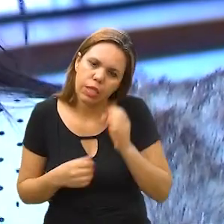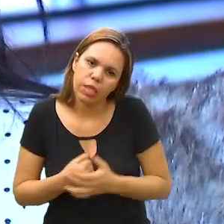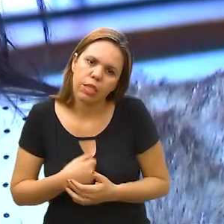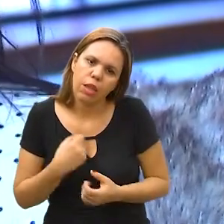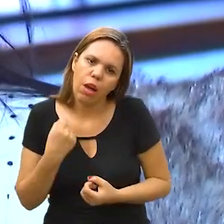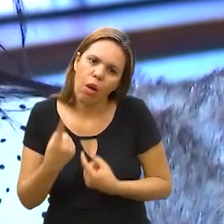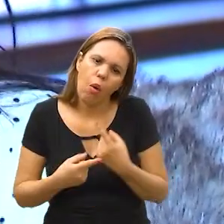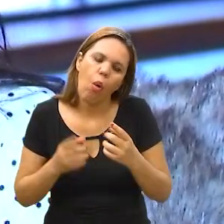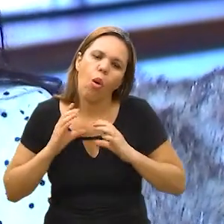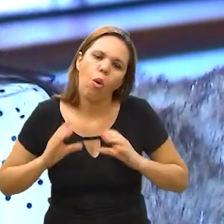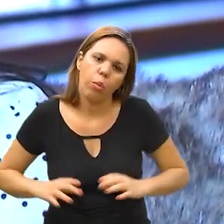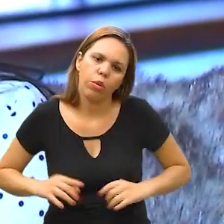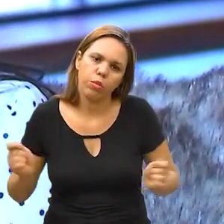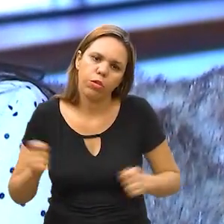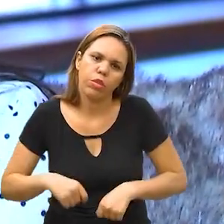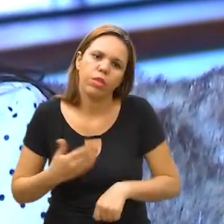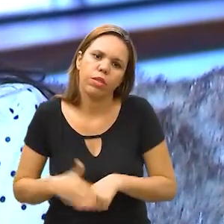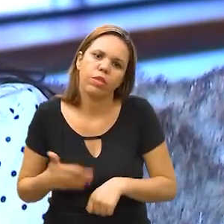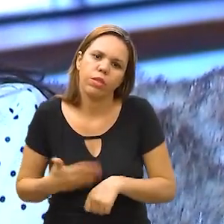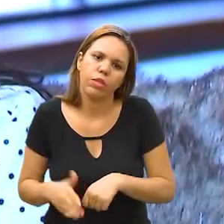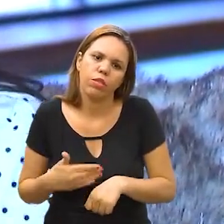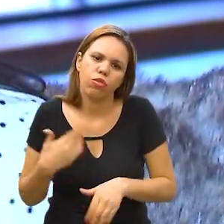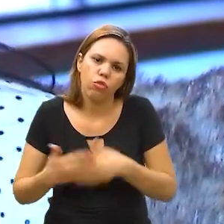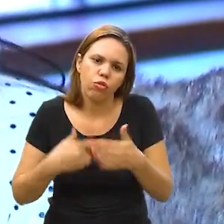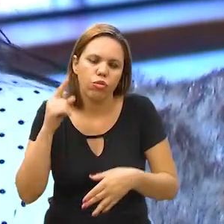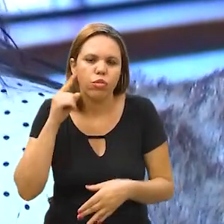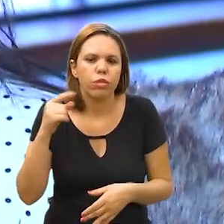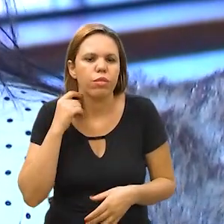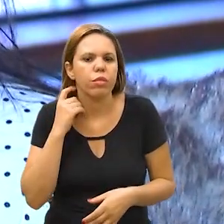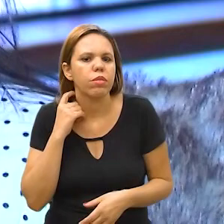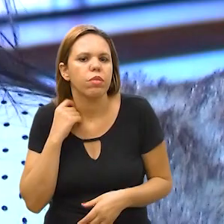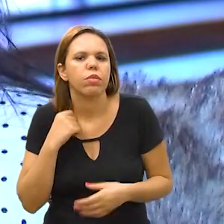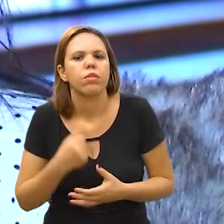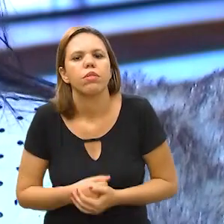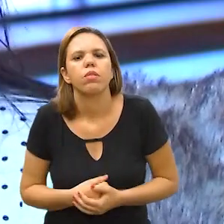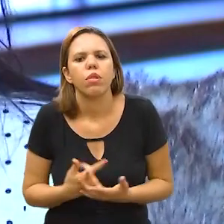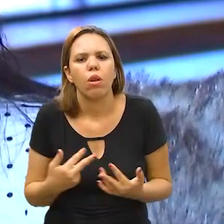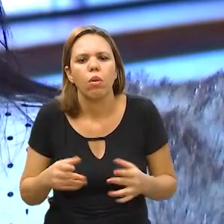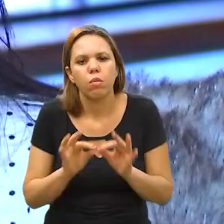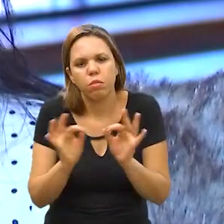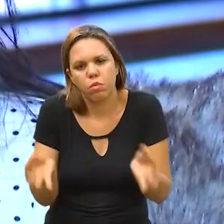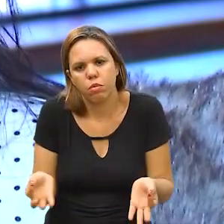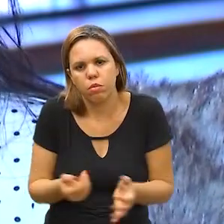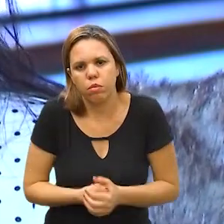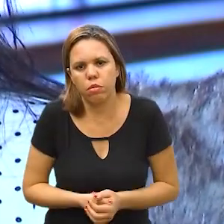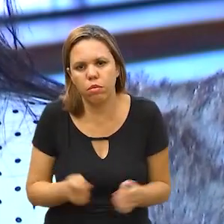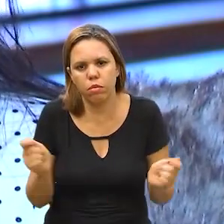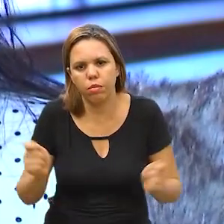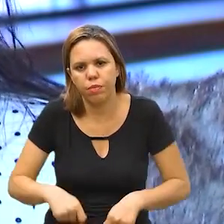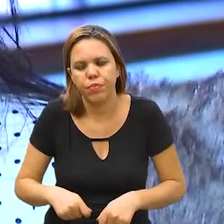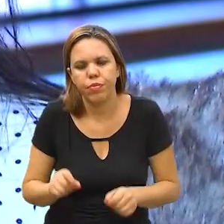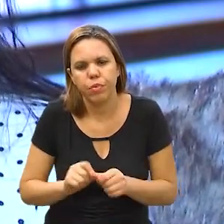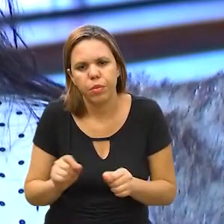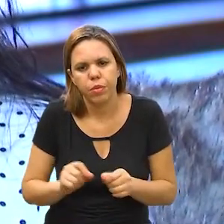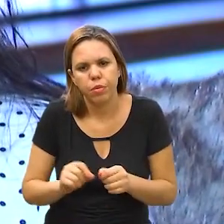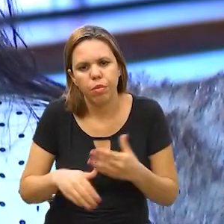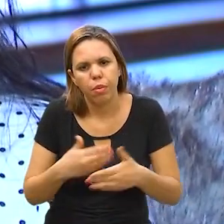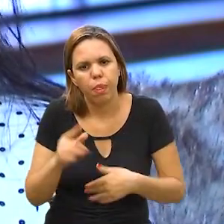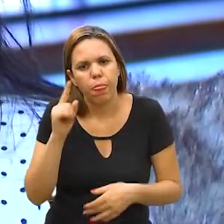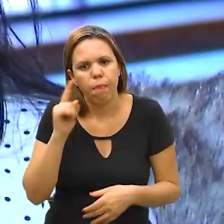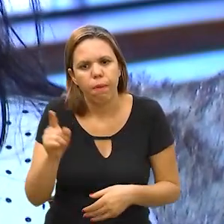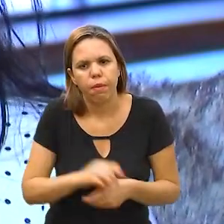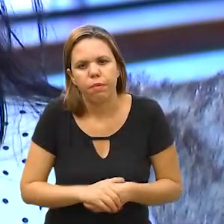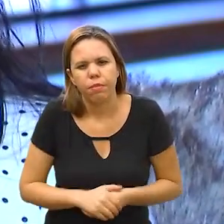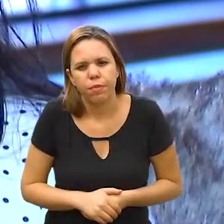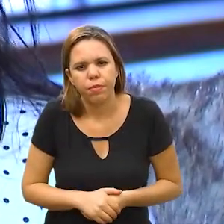tem comportamentos que ele pode treinar no seu dia a dia. Uma coisa simples que ele pode fazer no seu dia a